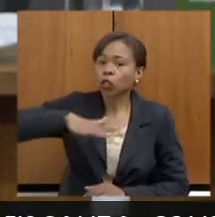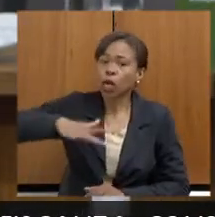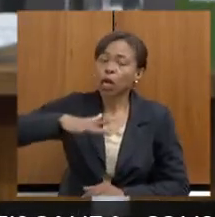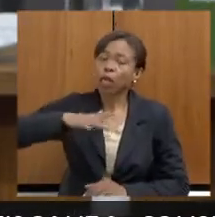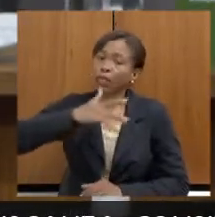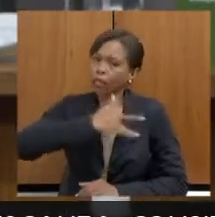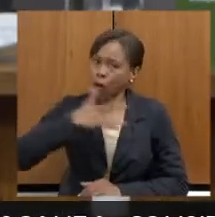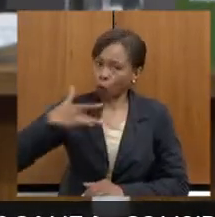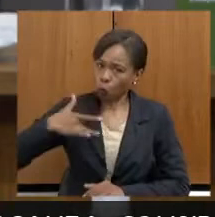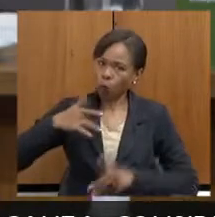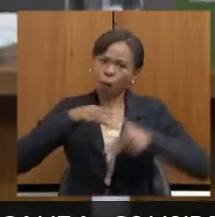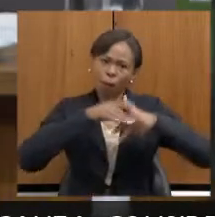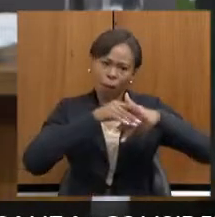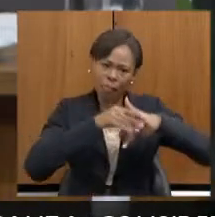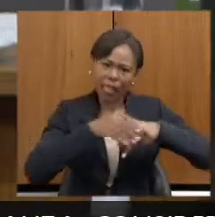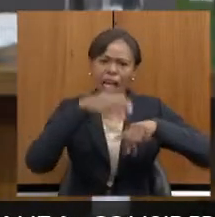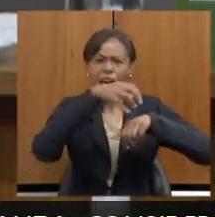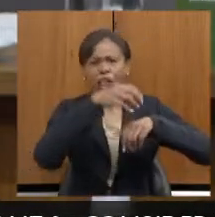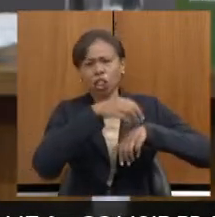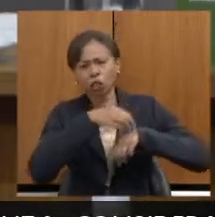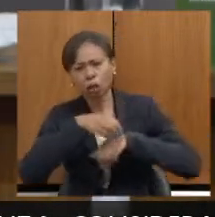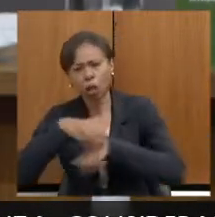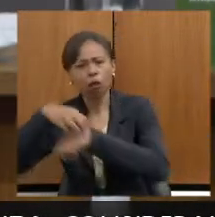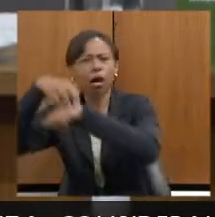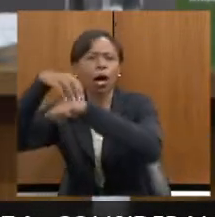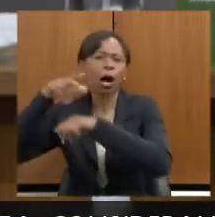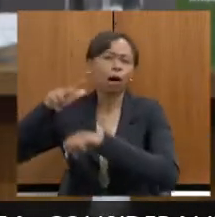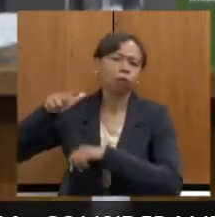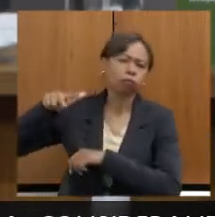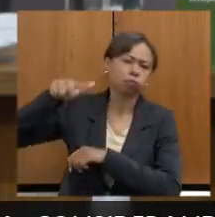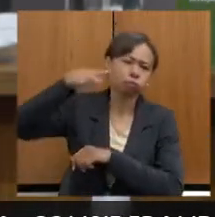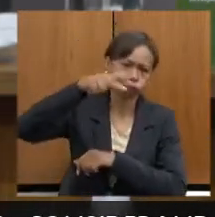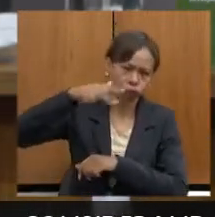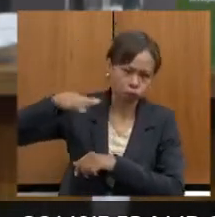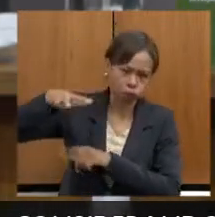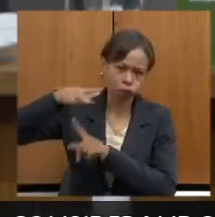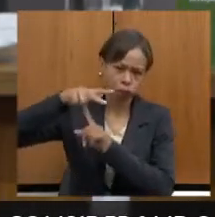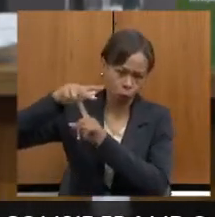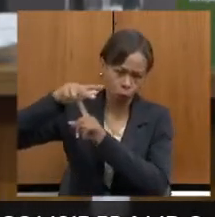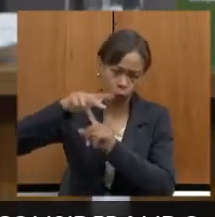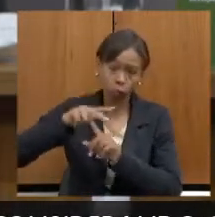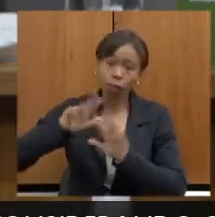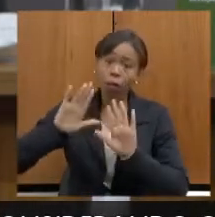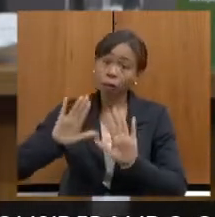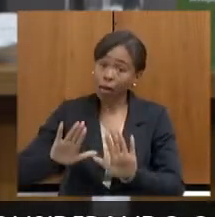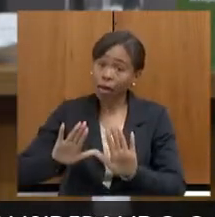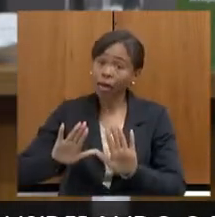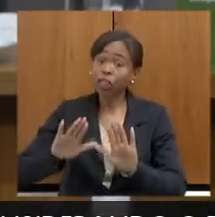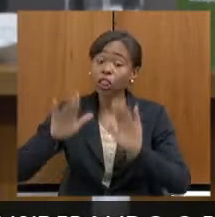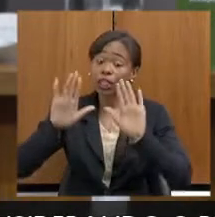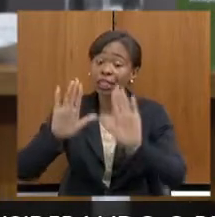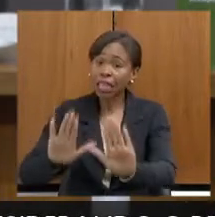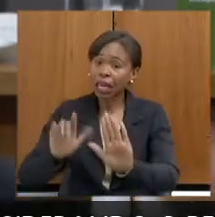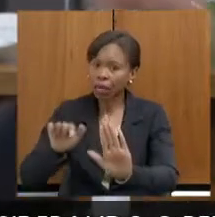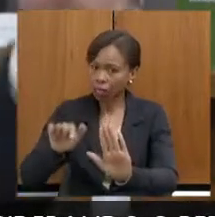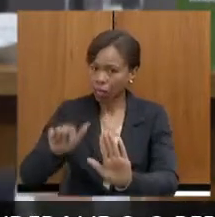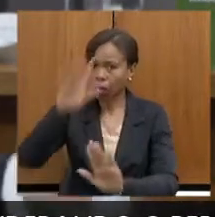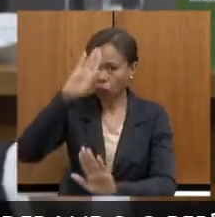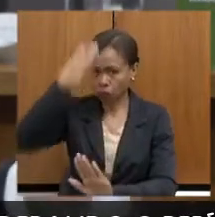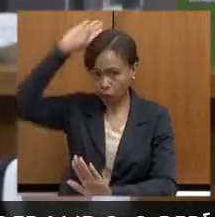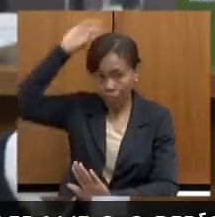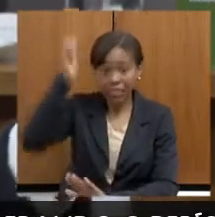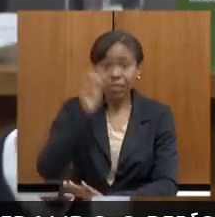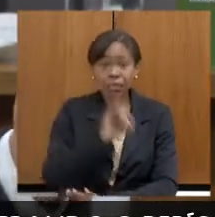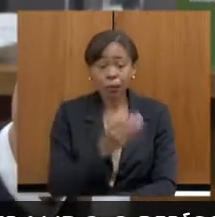paciente ou quer coisa então Oi hoje é da Saúde helicóptero mas a gente deixa nos bombeiros E caso tenha qualquer pedido que